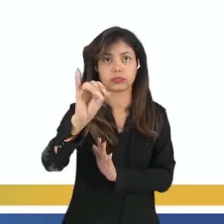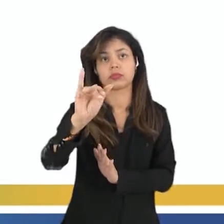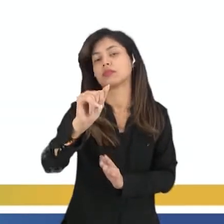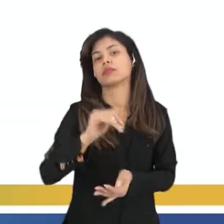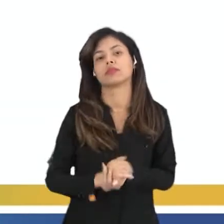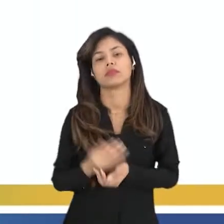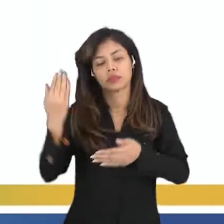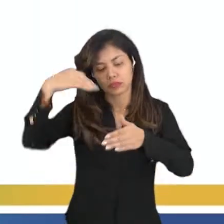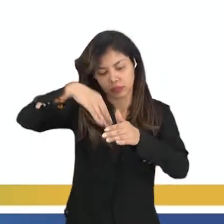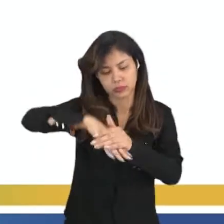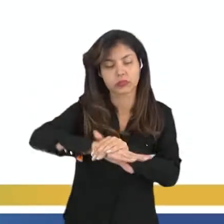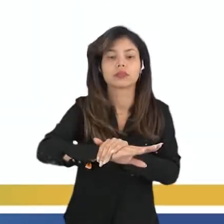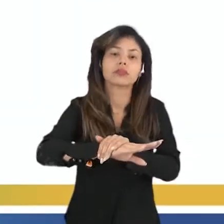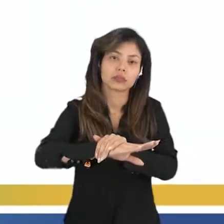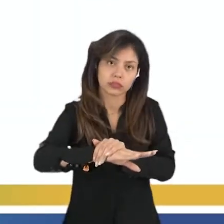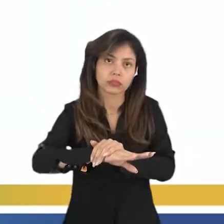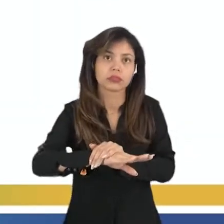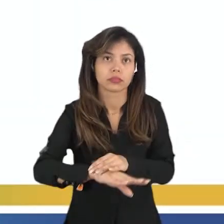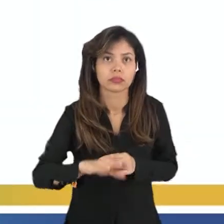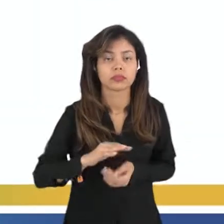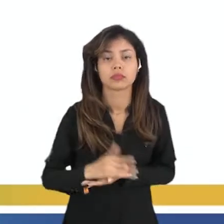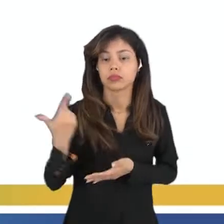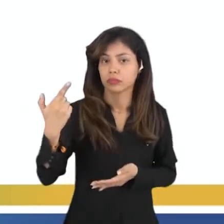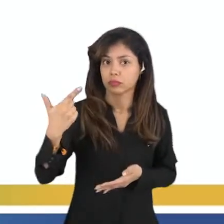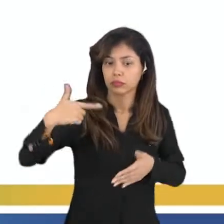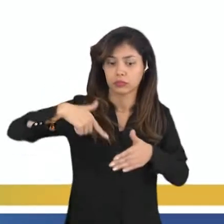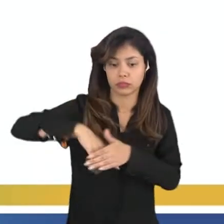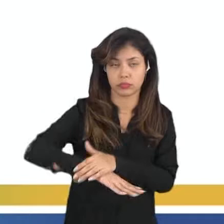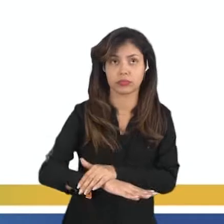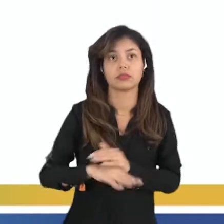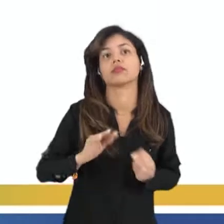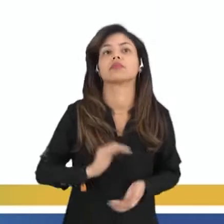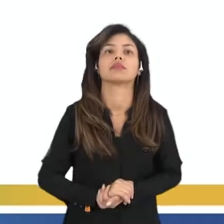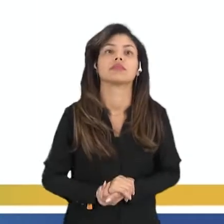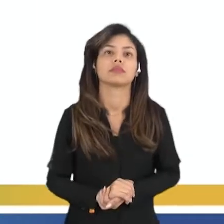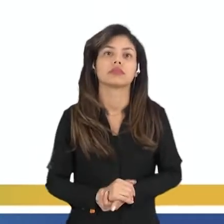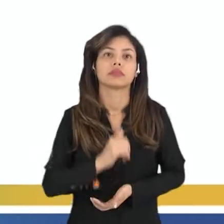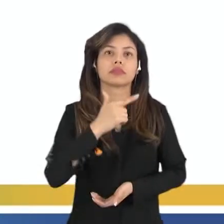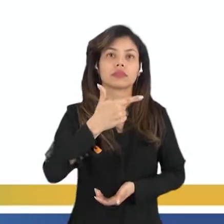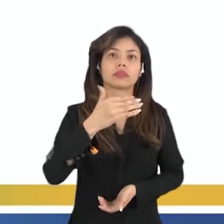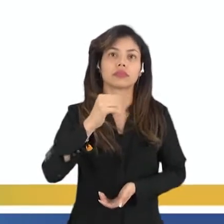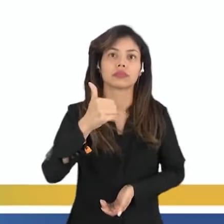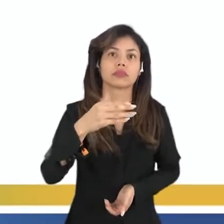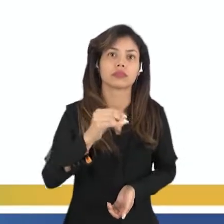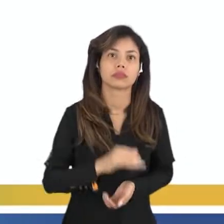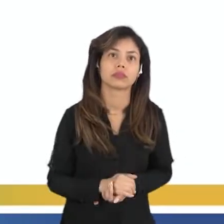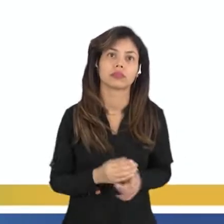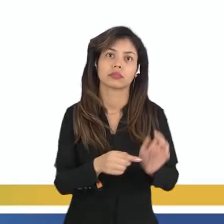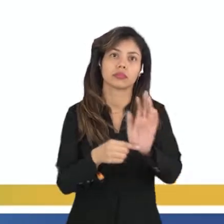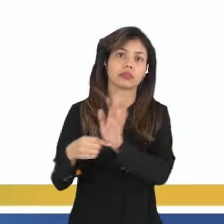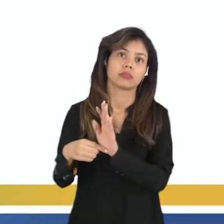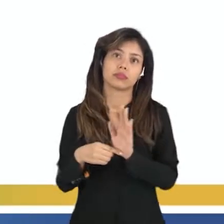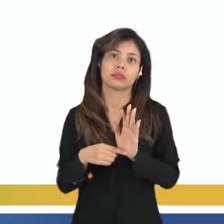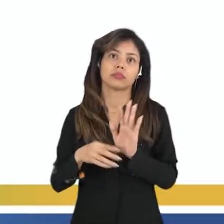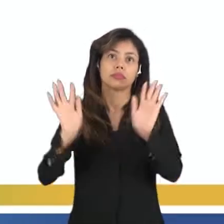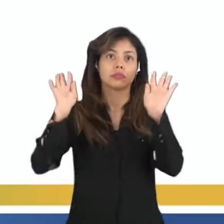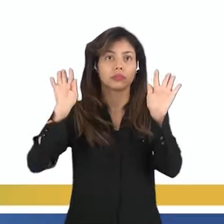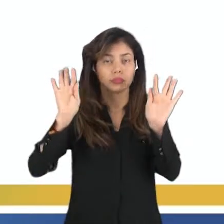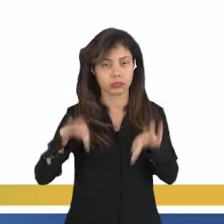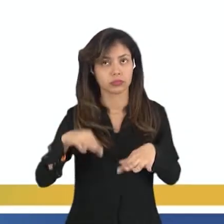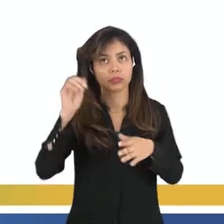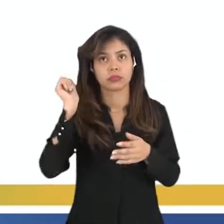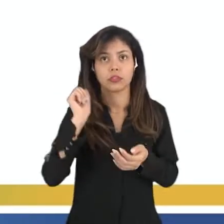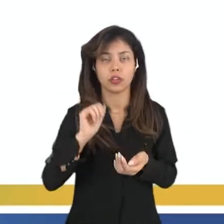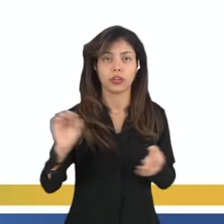guardavam as suas armas e artefatos perigosos. Em 2018, o grupo anunciou oficialmente